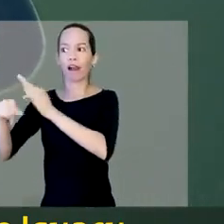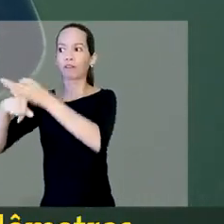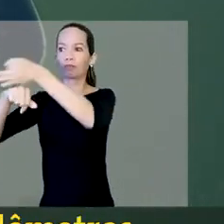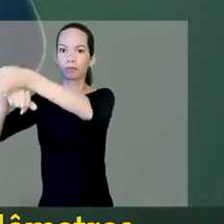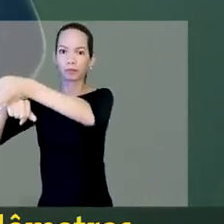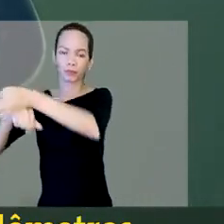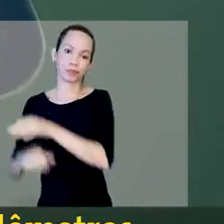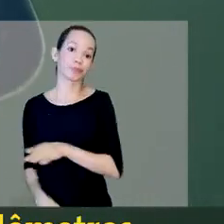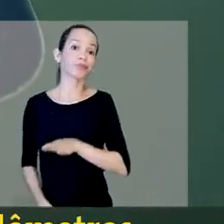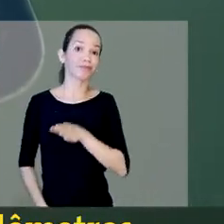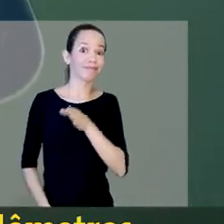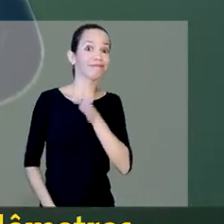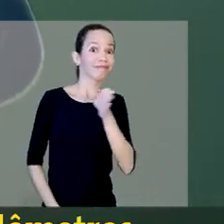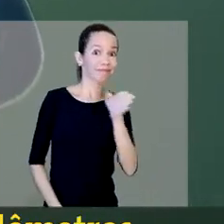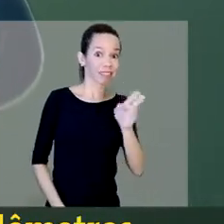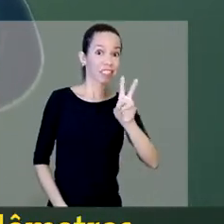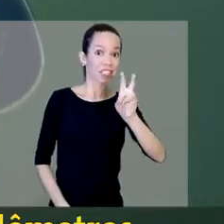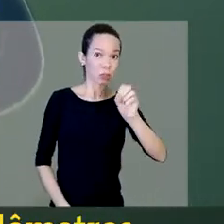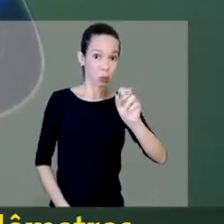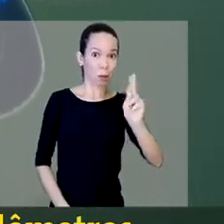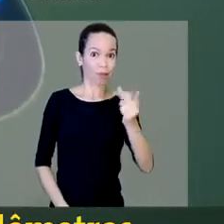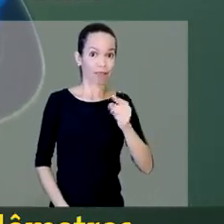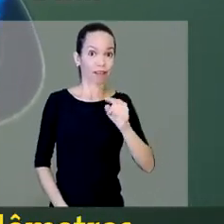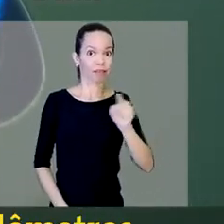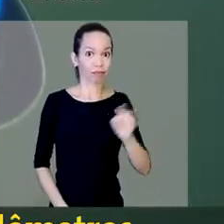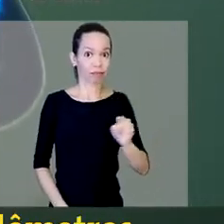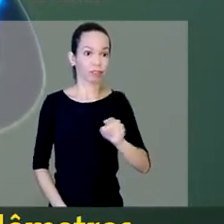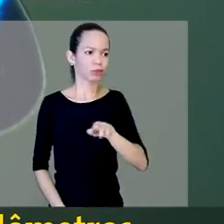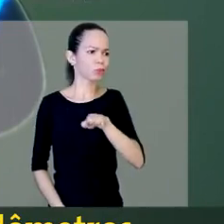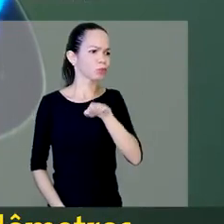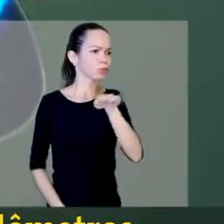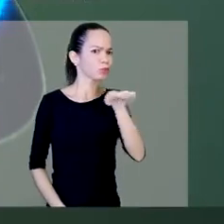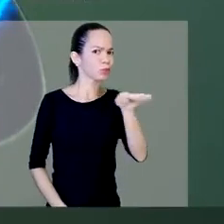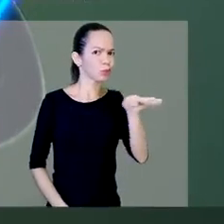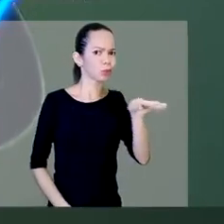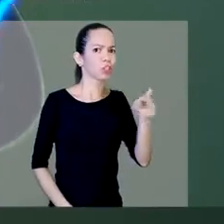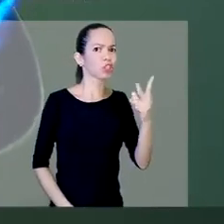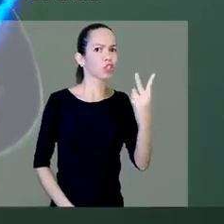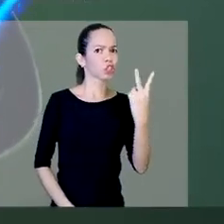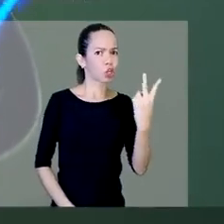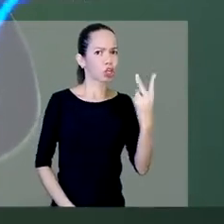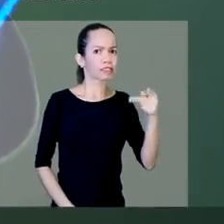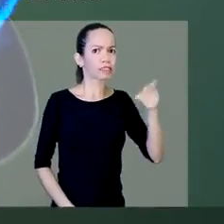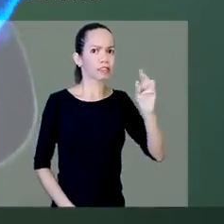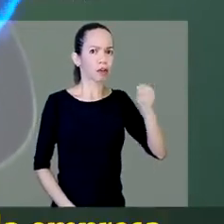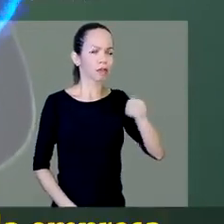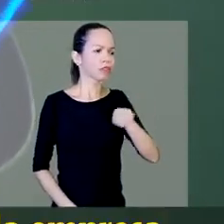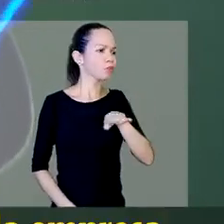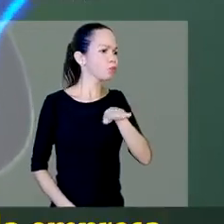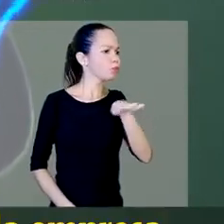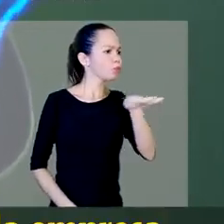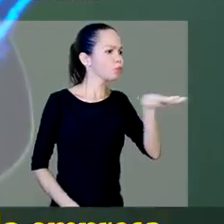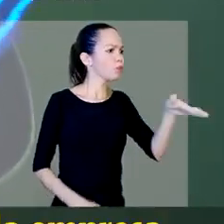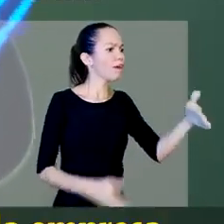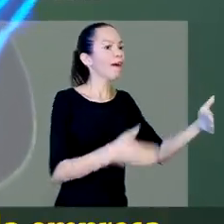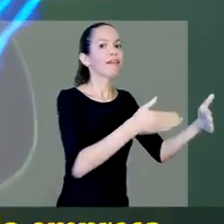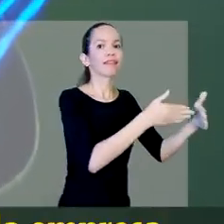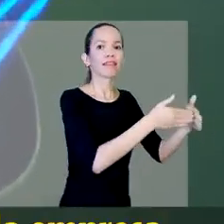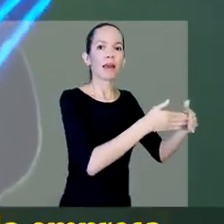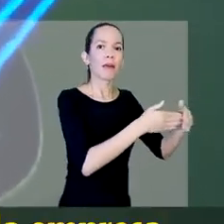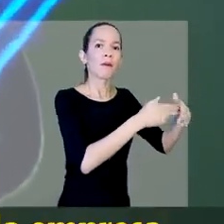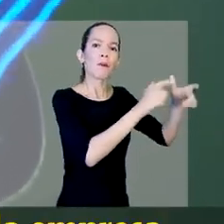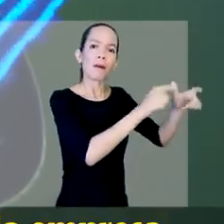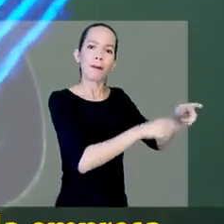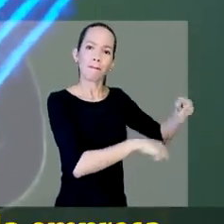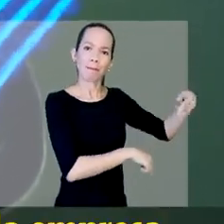Iguaçu. Já a energia gerada em 50 Hz percorre 2 km dentro da própria usina até a subestação localizada